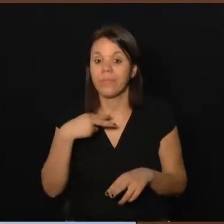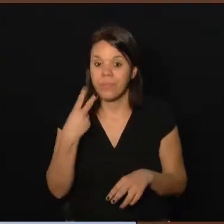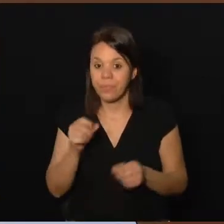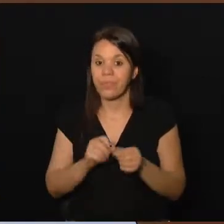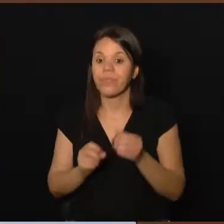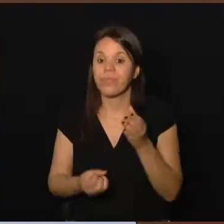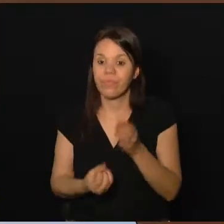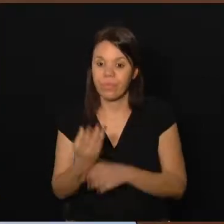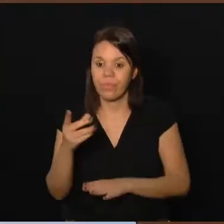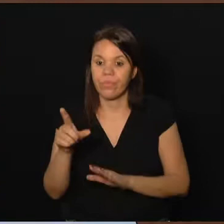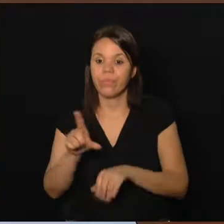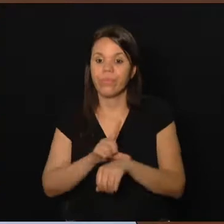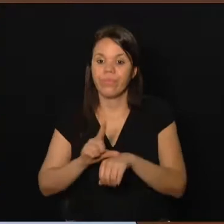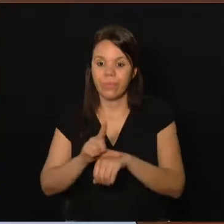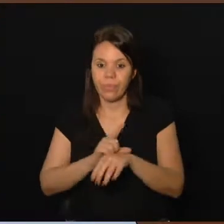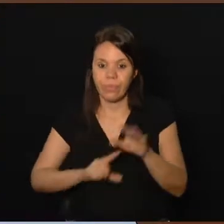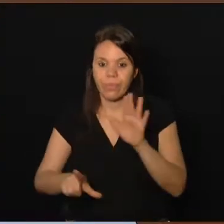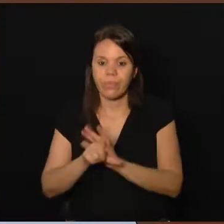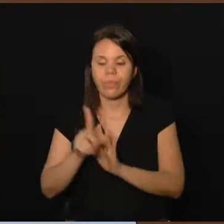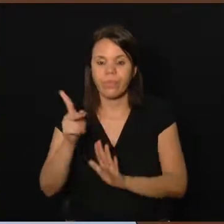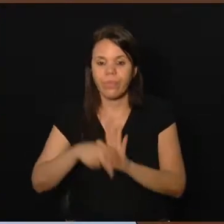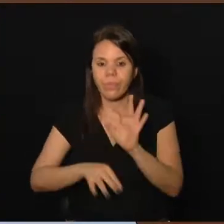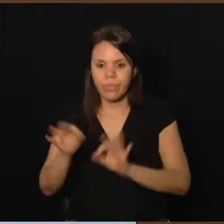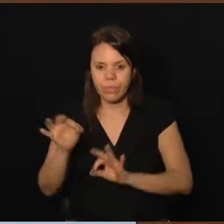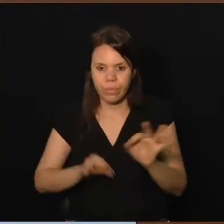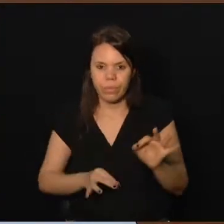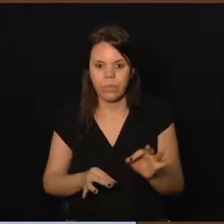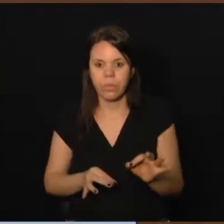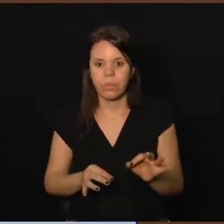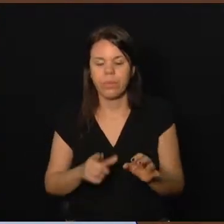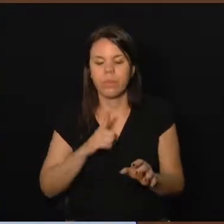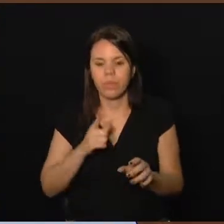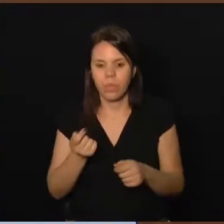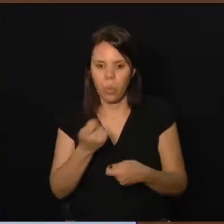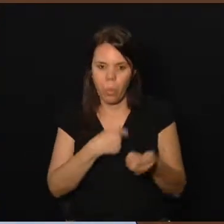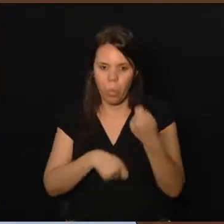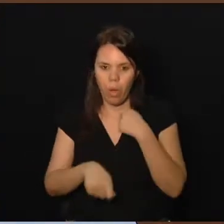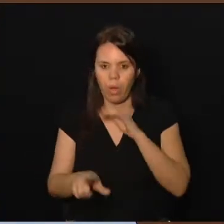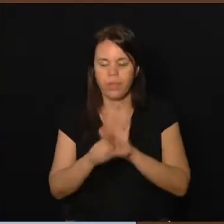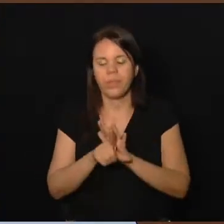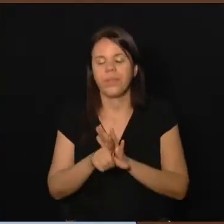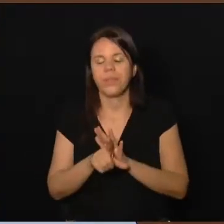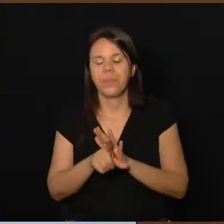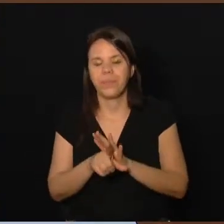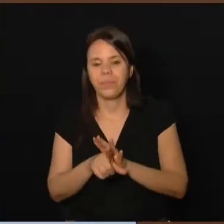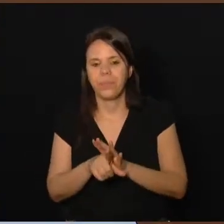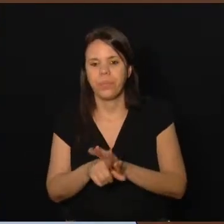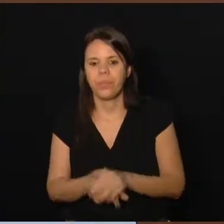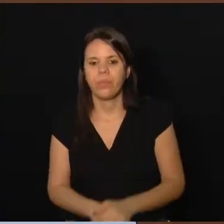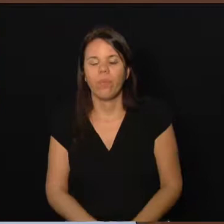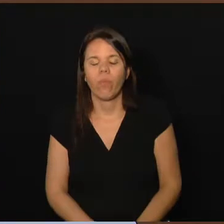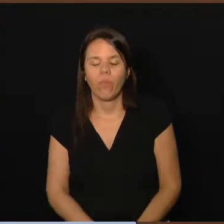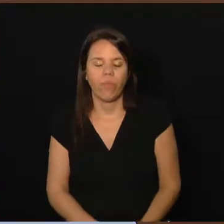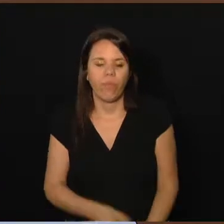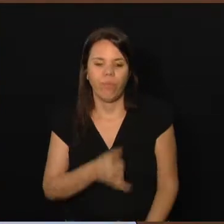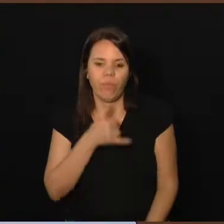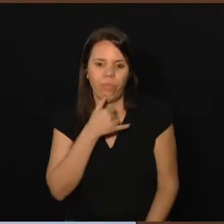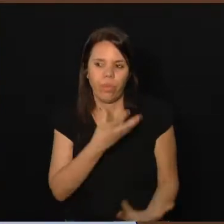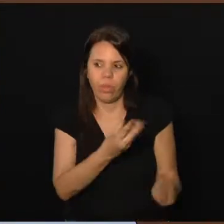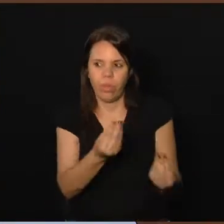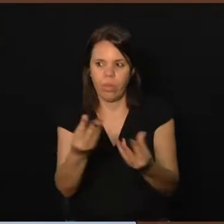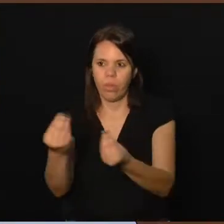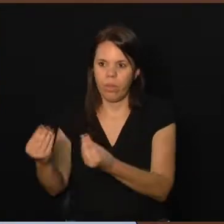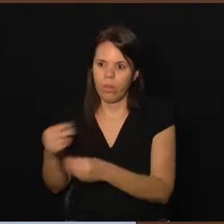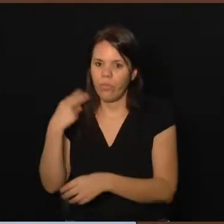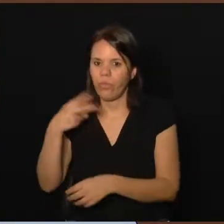nessa questão. E o projeto foi para estabelecer ordem. É uma lei, né? E, infelizmente, tem muitos vereadores aí que